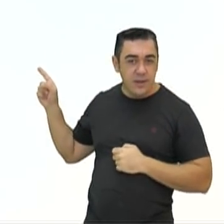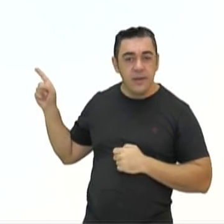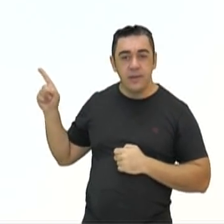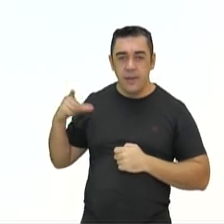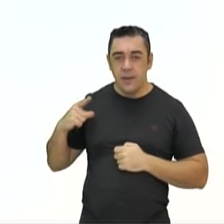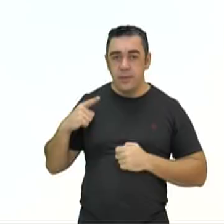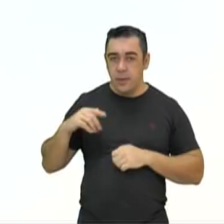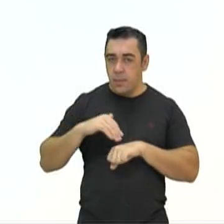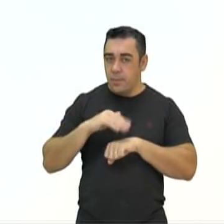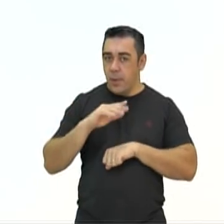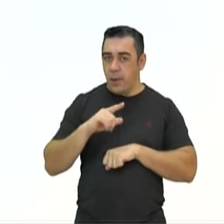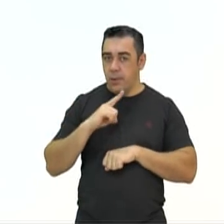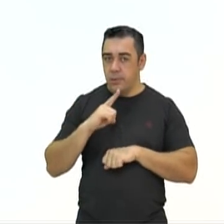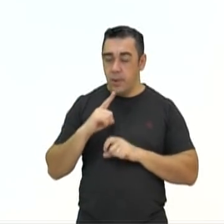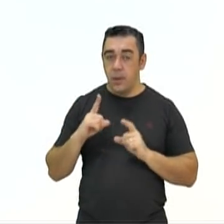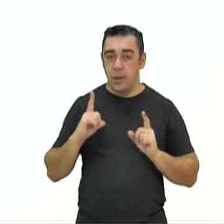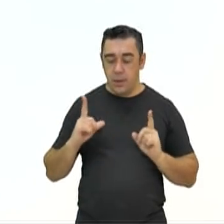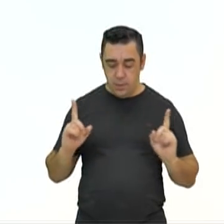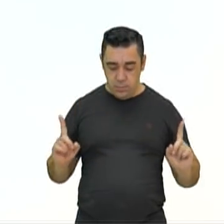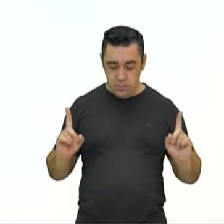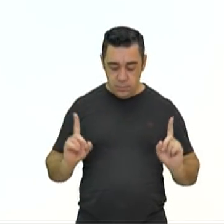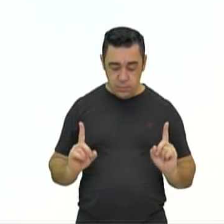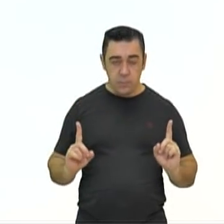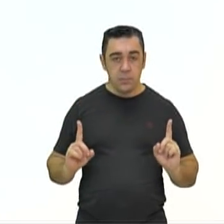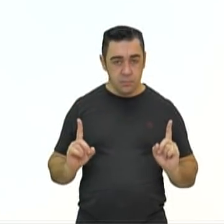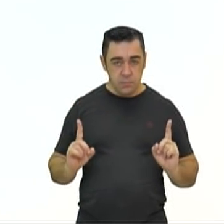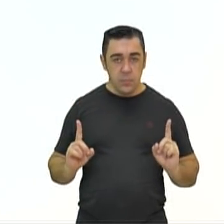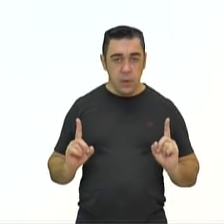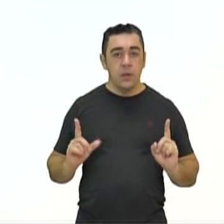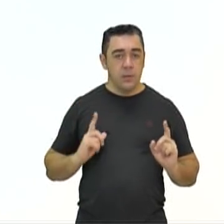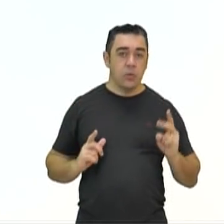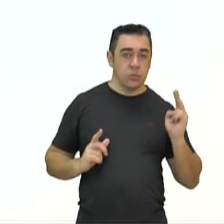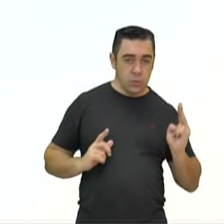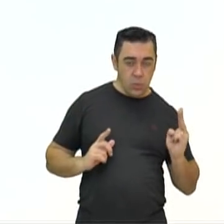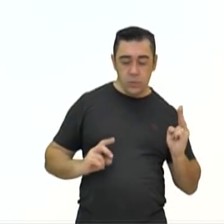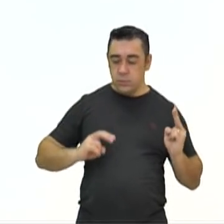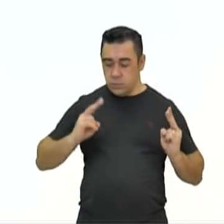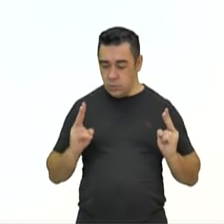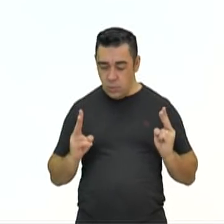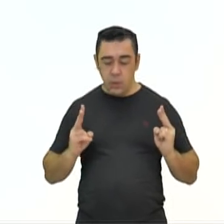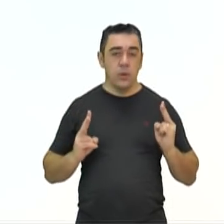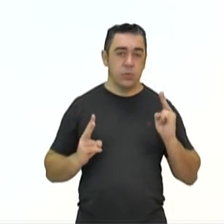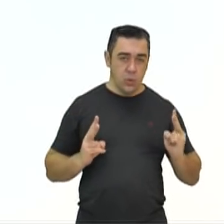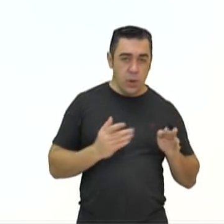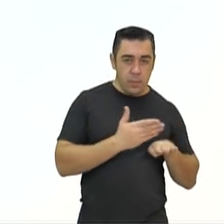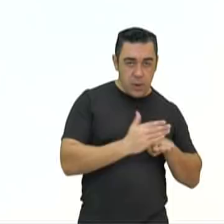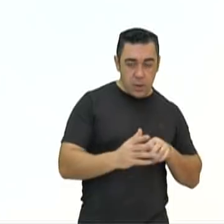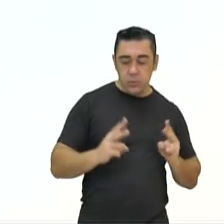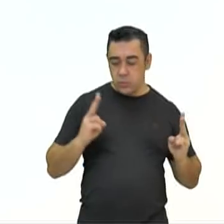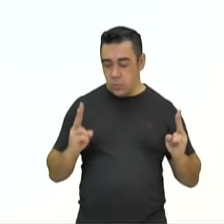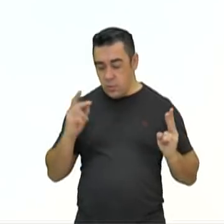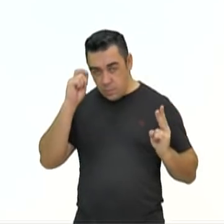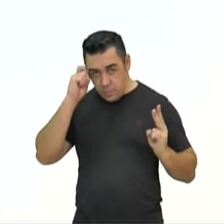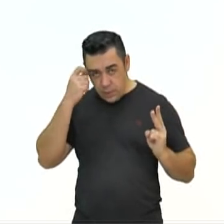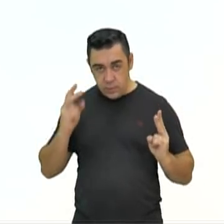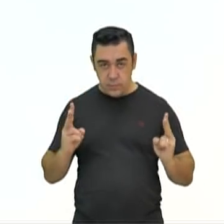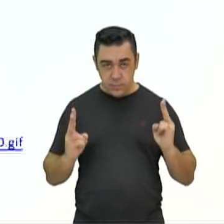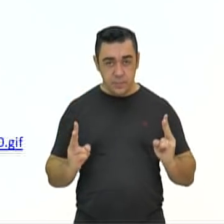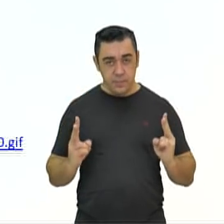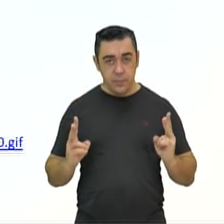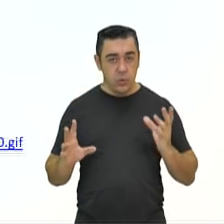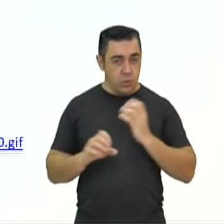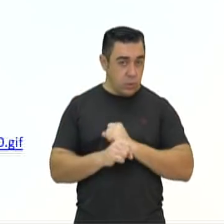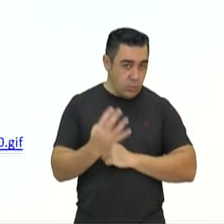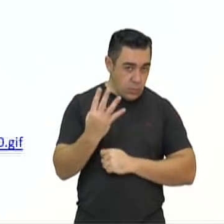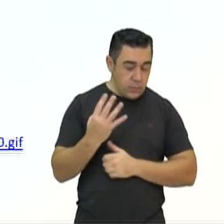que o peãozinho. Também são 2 peões para brancos e para pretos, né? Então, são 2 peões para cada